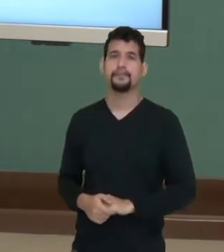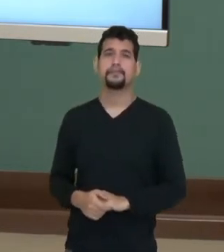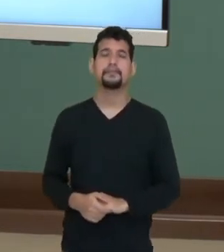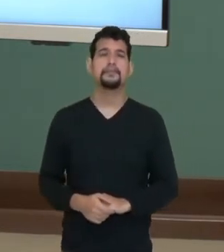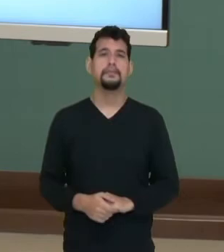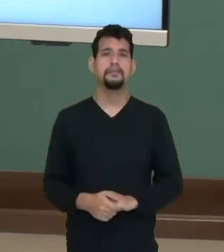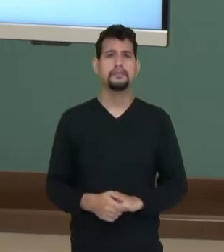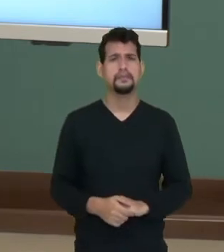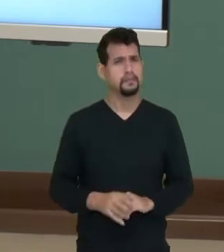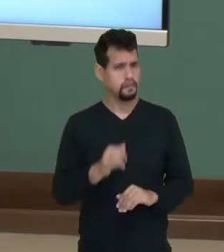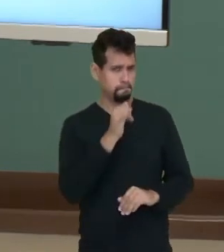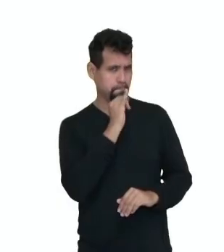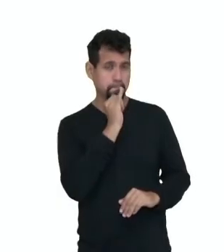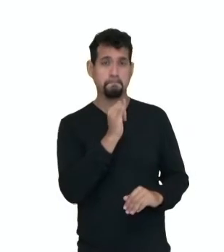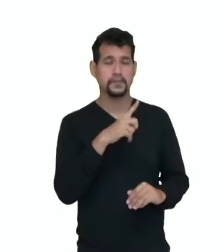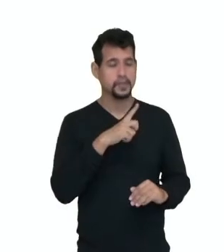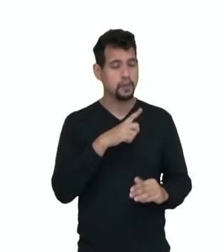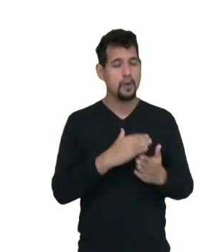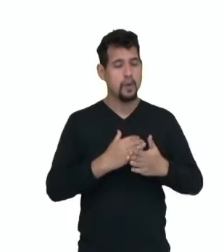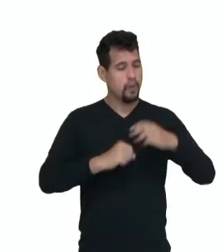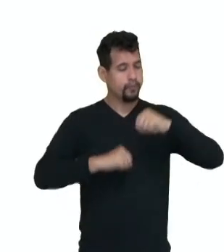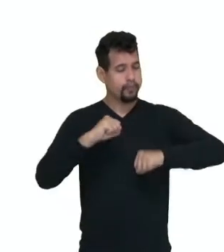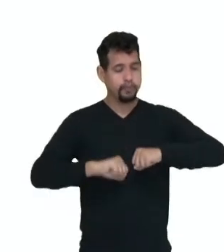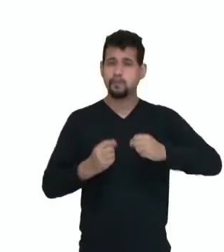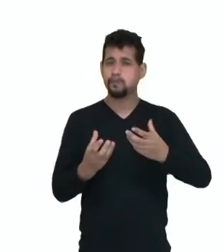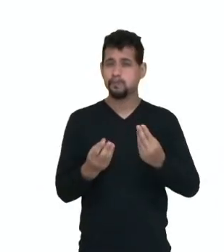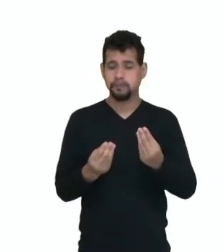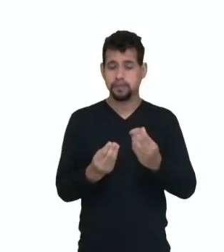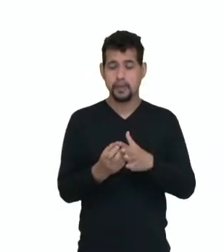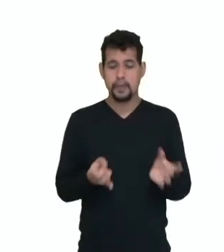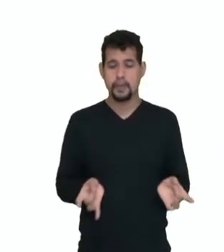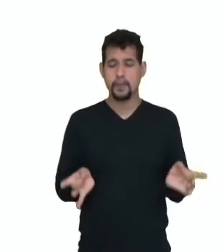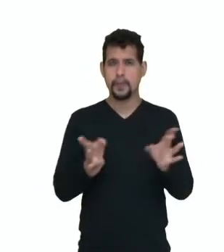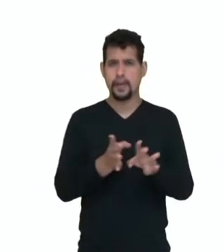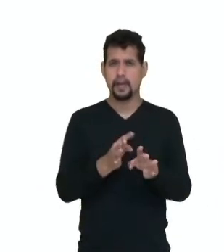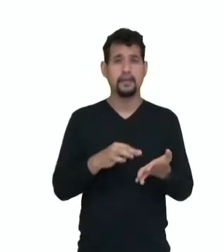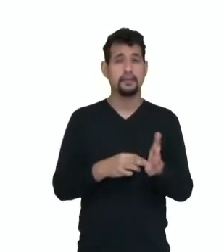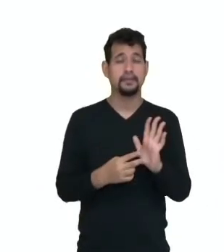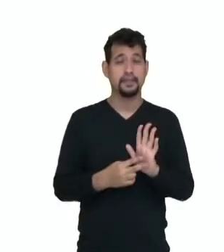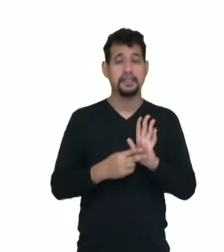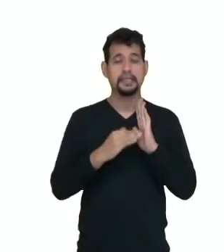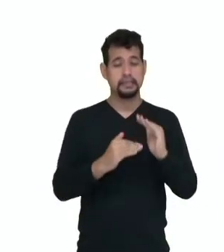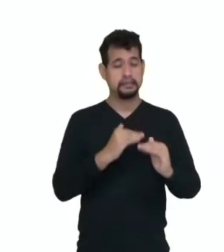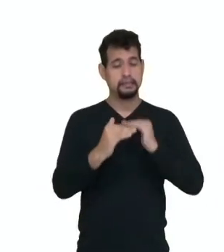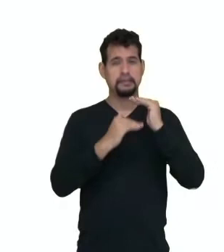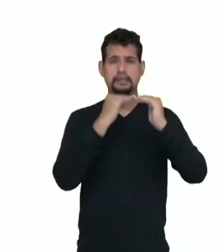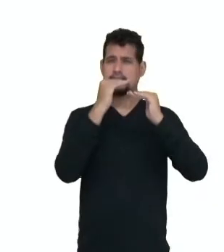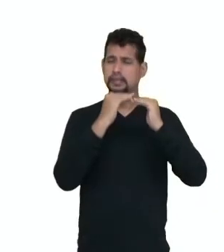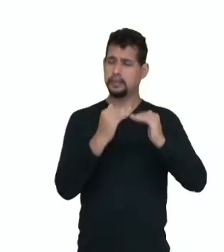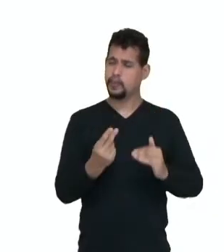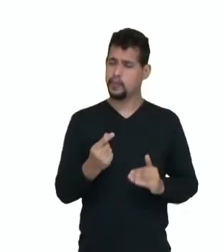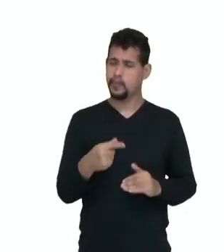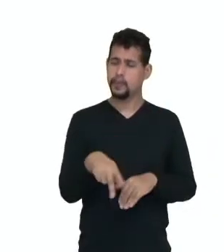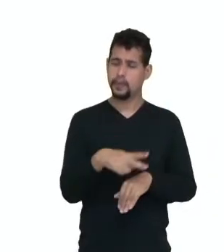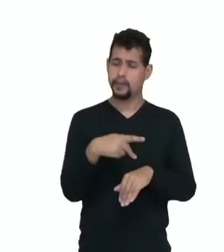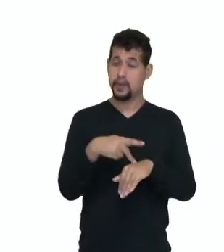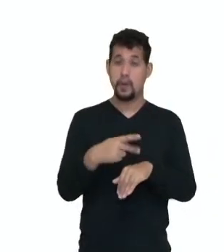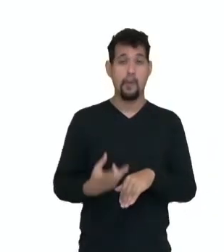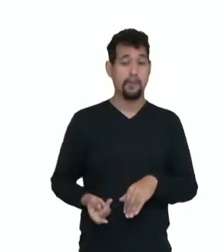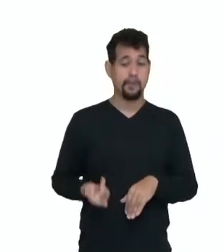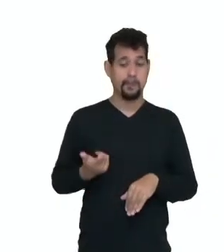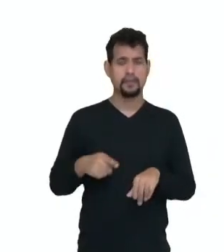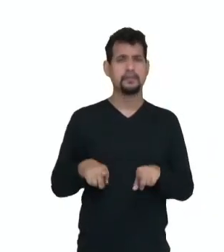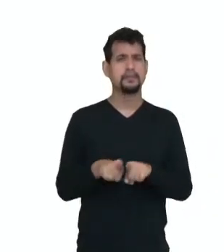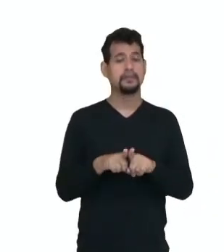Se por um lado, então, com a industrialização e a agricultura deixou, então, de ser a grande geradora de riqueza do país, por outro lado,